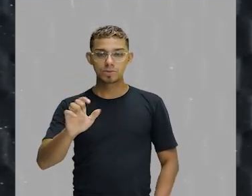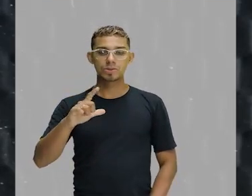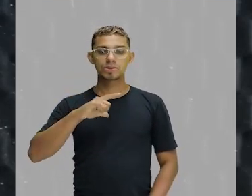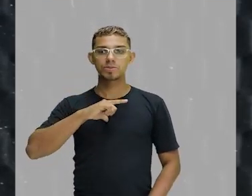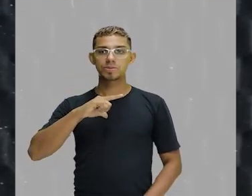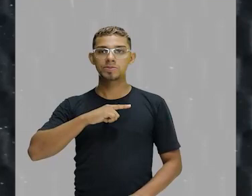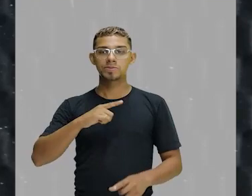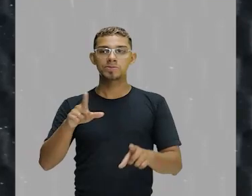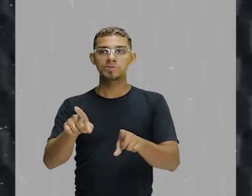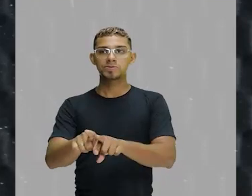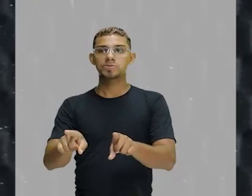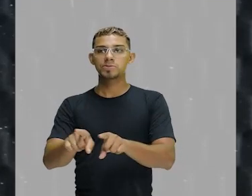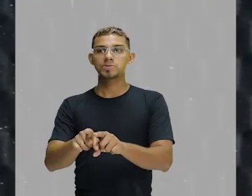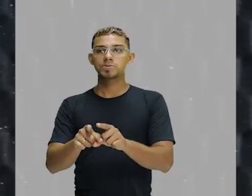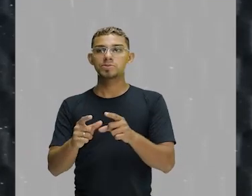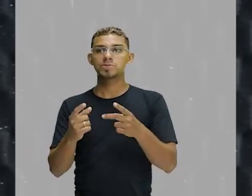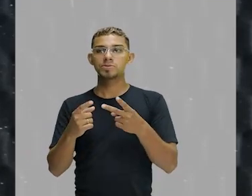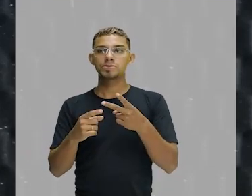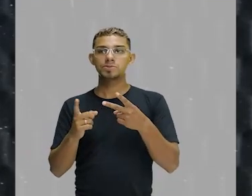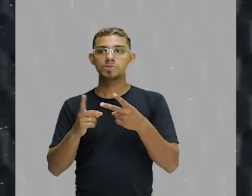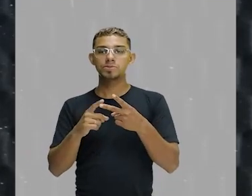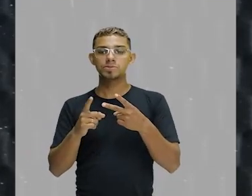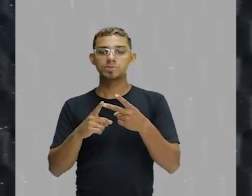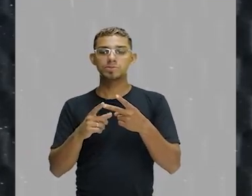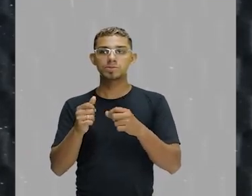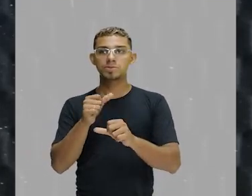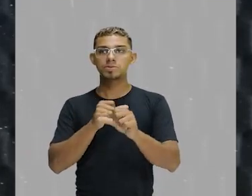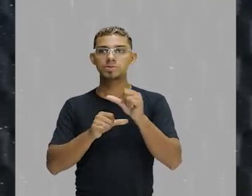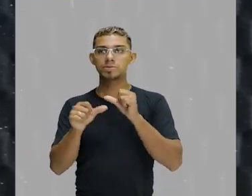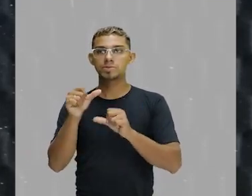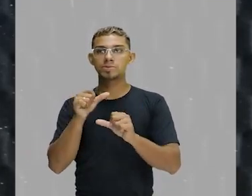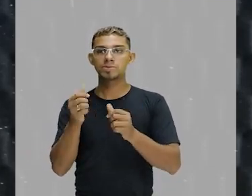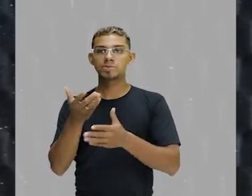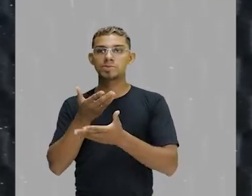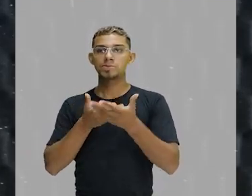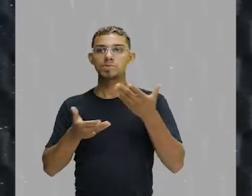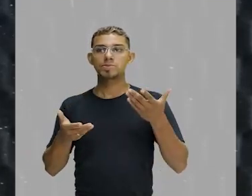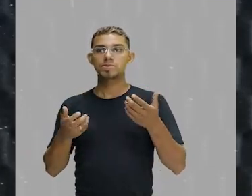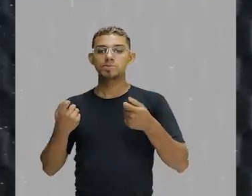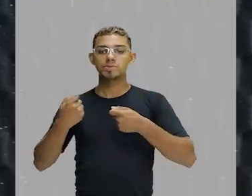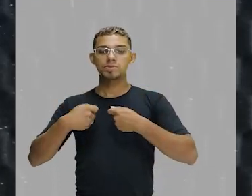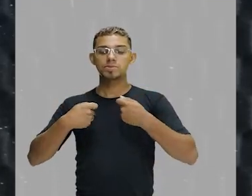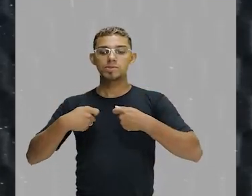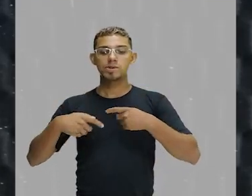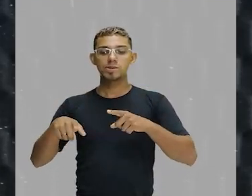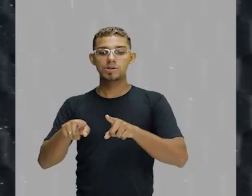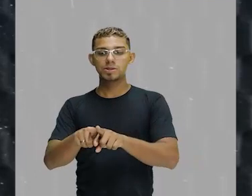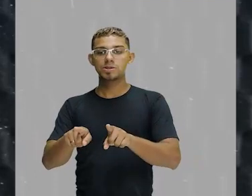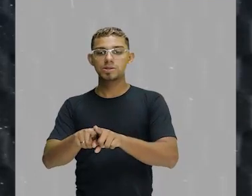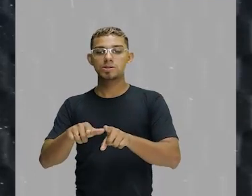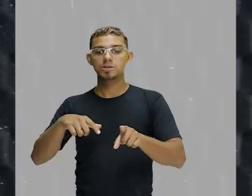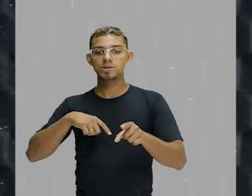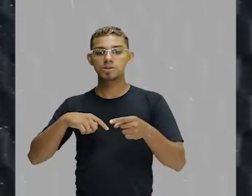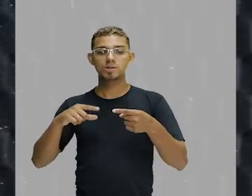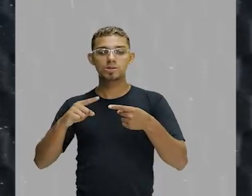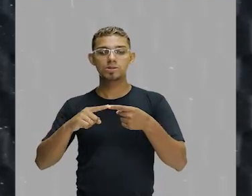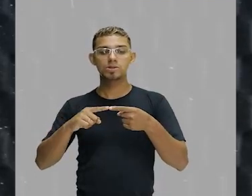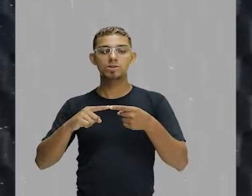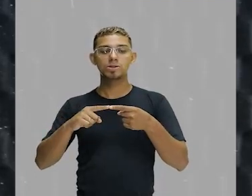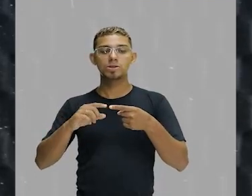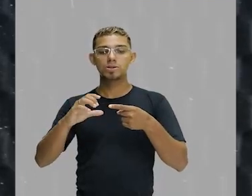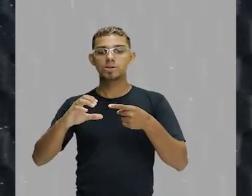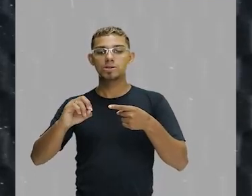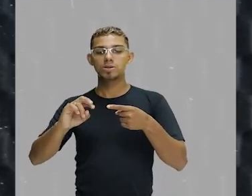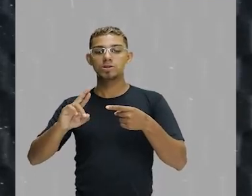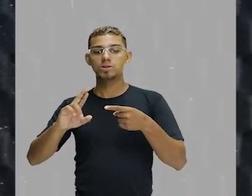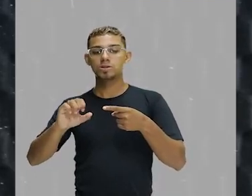cromossomos, eles estão com os pedaços aqui trocados entre si, porque ele sofreu o crossing over, que é a permutação